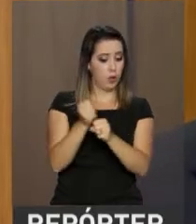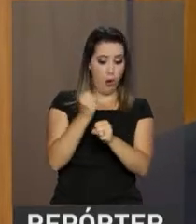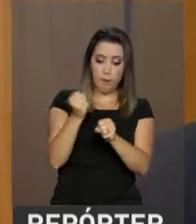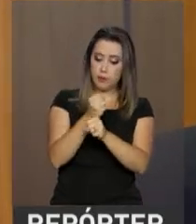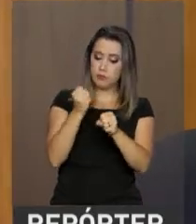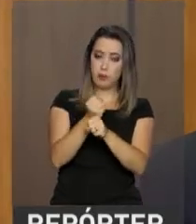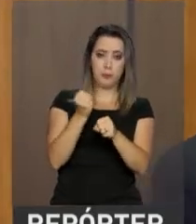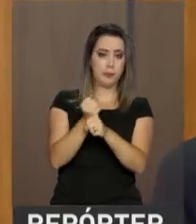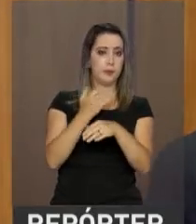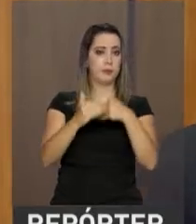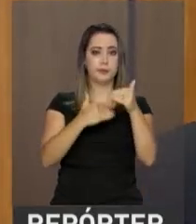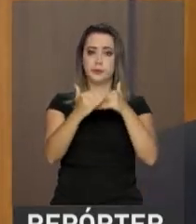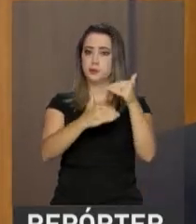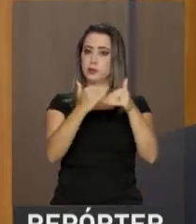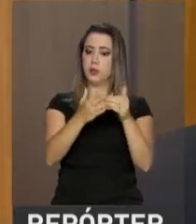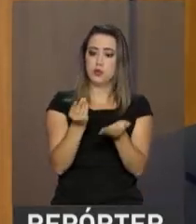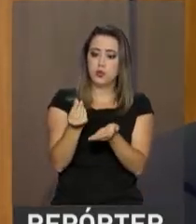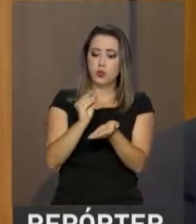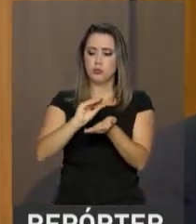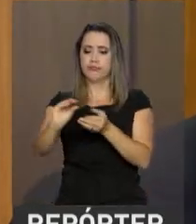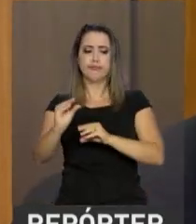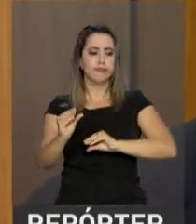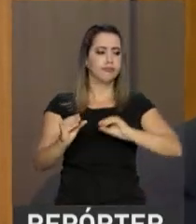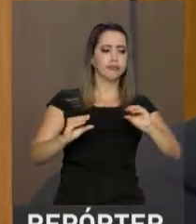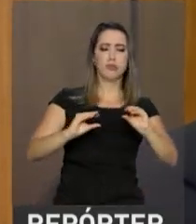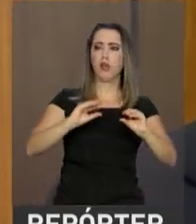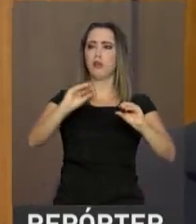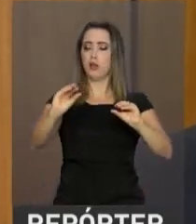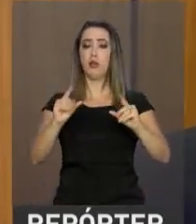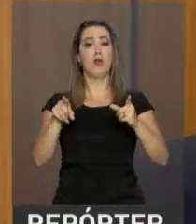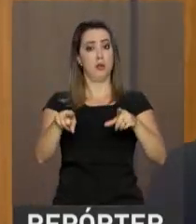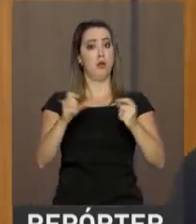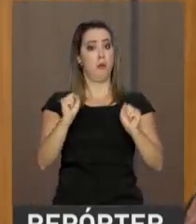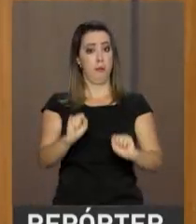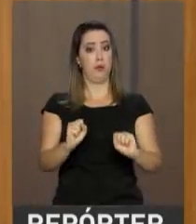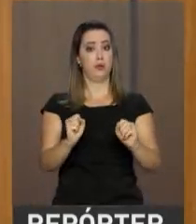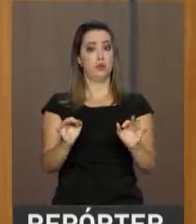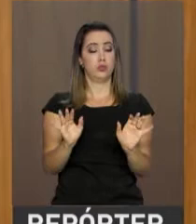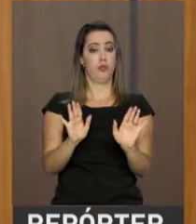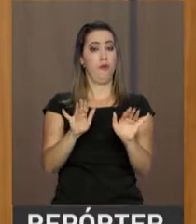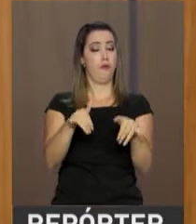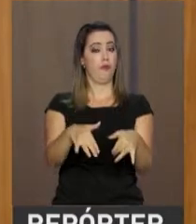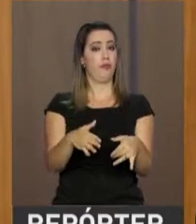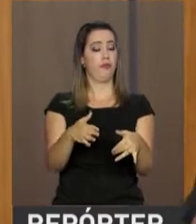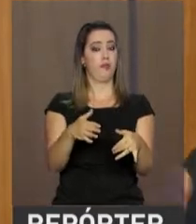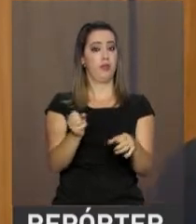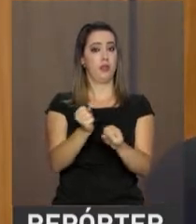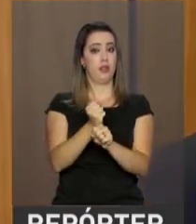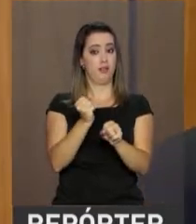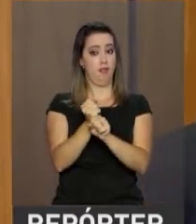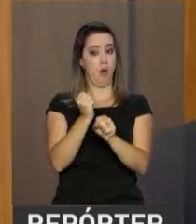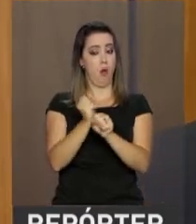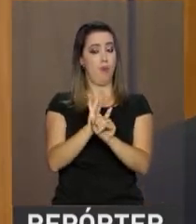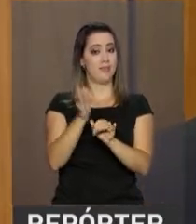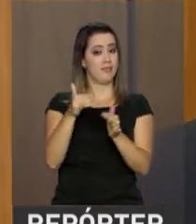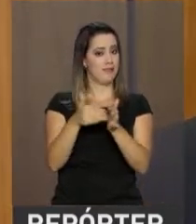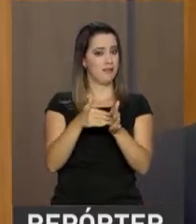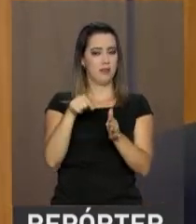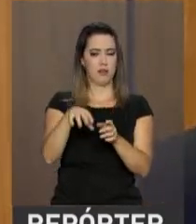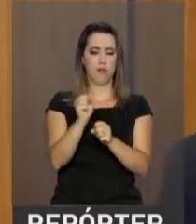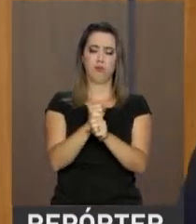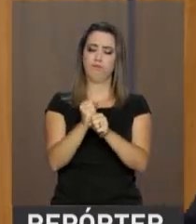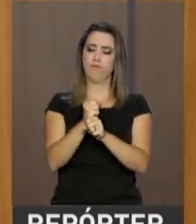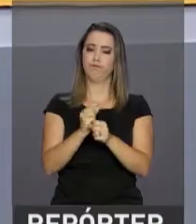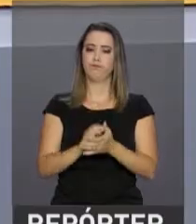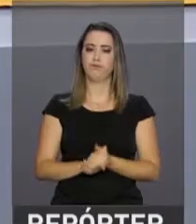essas obras fazem investimentos que garantissem a execução é ea entrega até o final